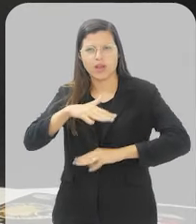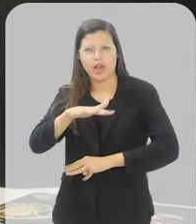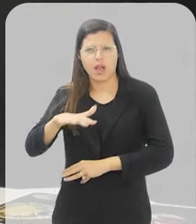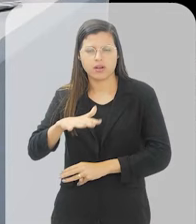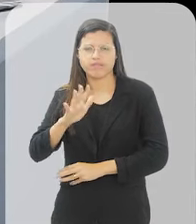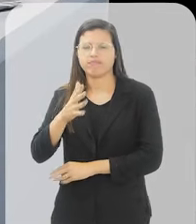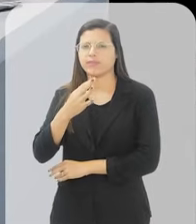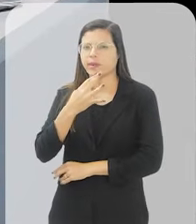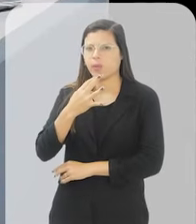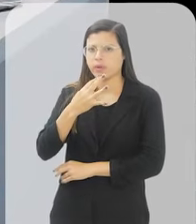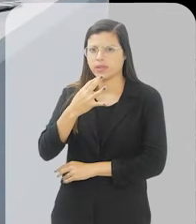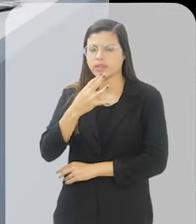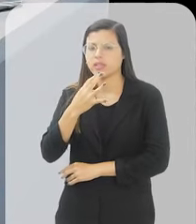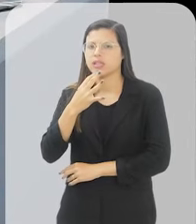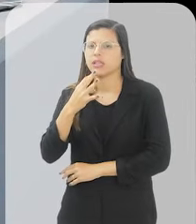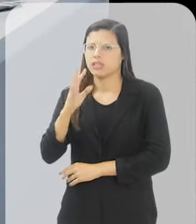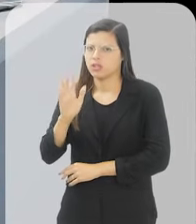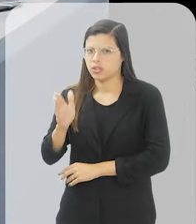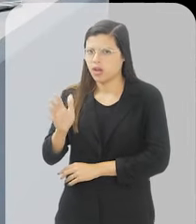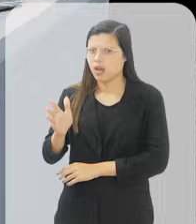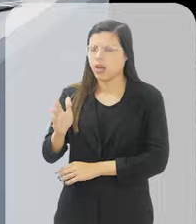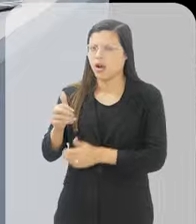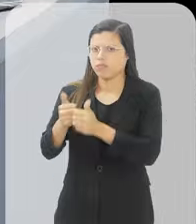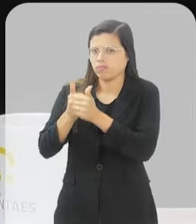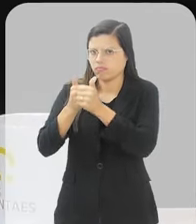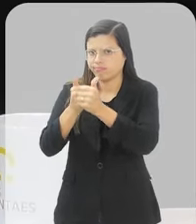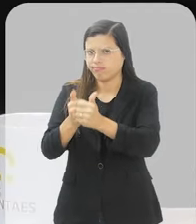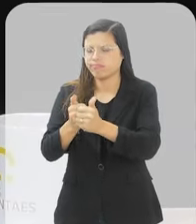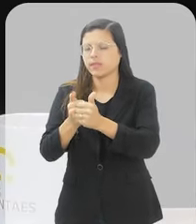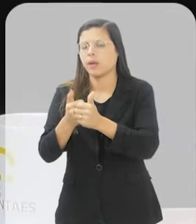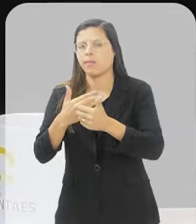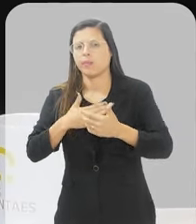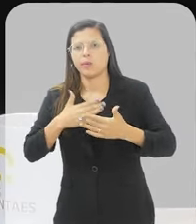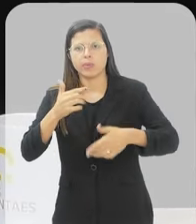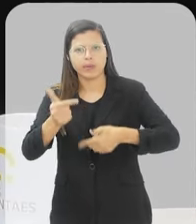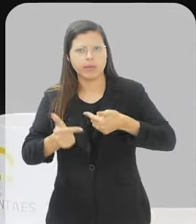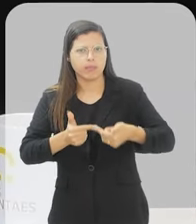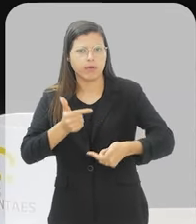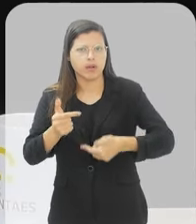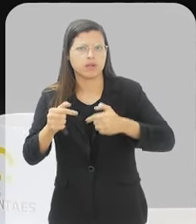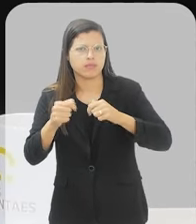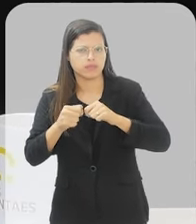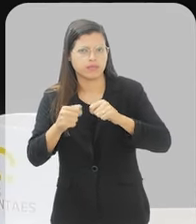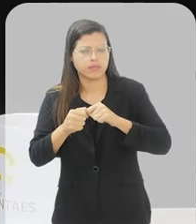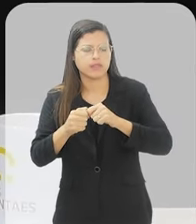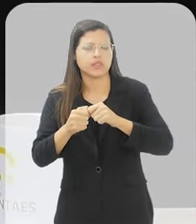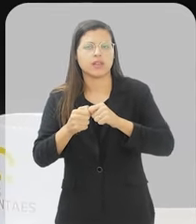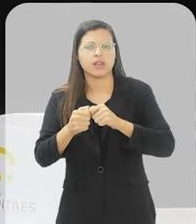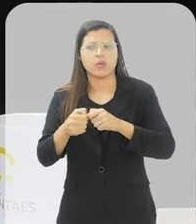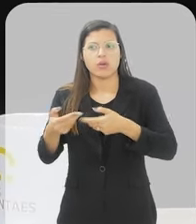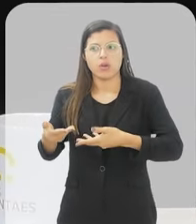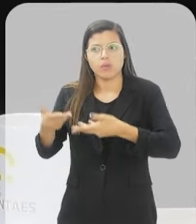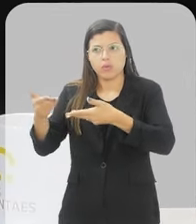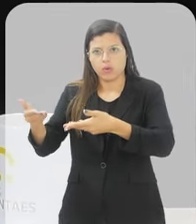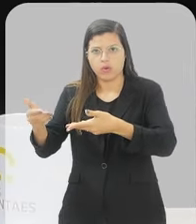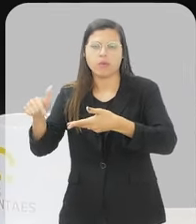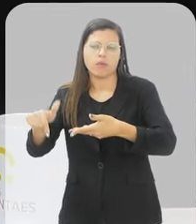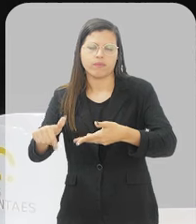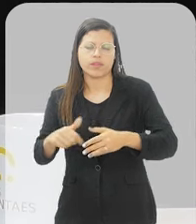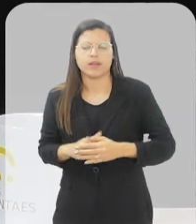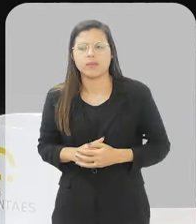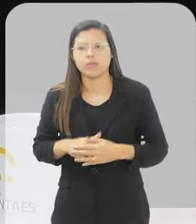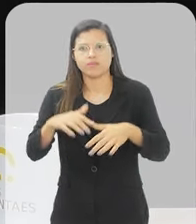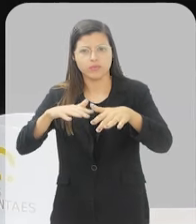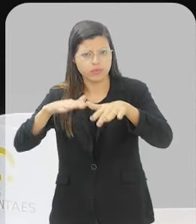Já, né? já começaram a ficar de olho no meu trabalho, no que eu estava fazendo. E aí eu fui convidado para desfilar no Império